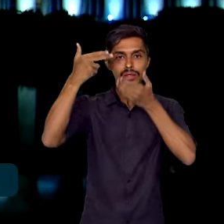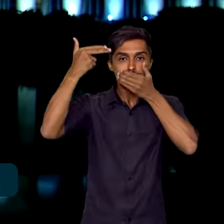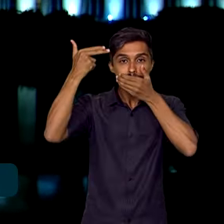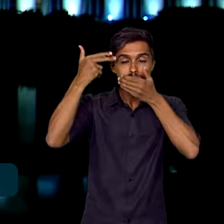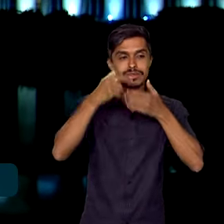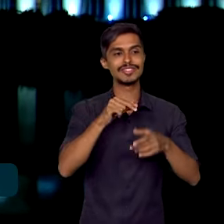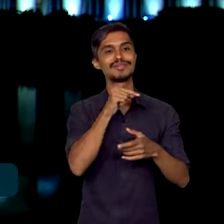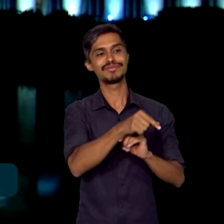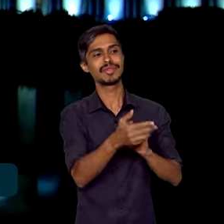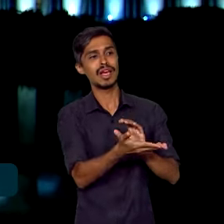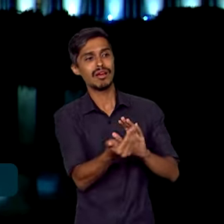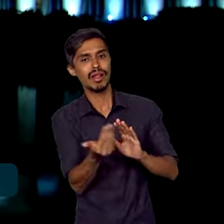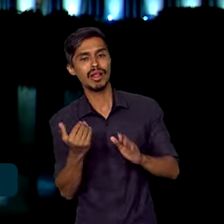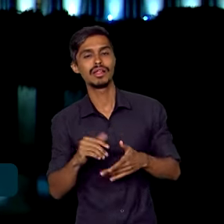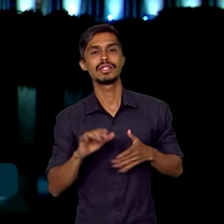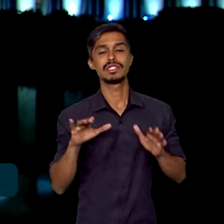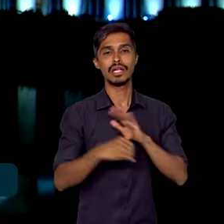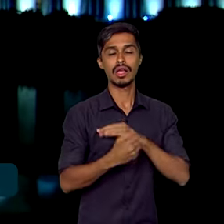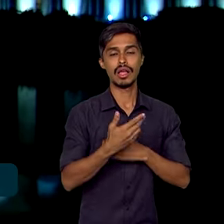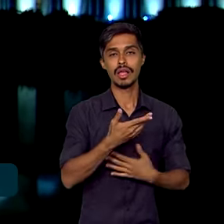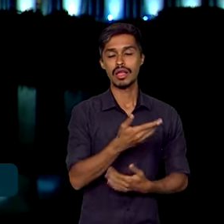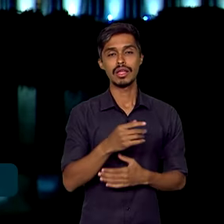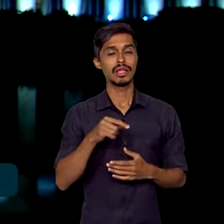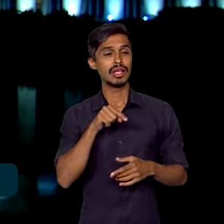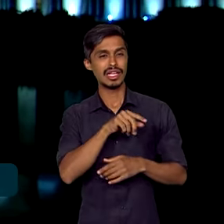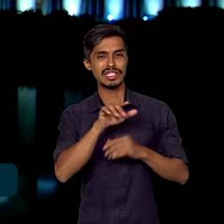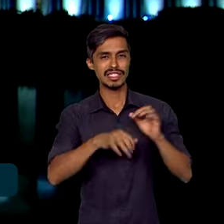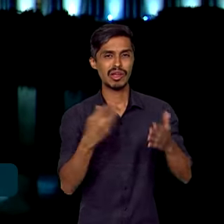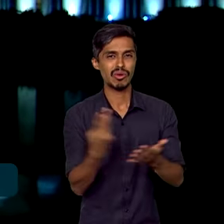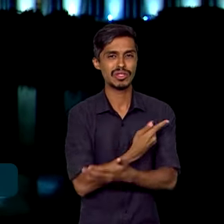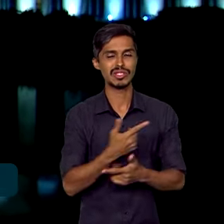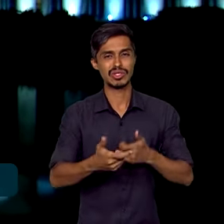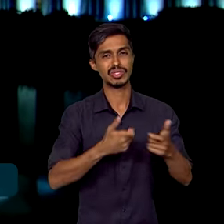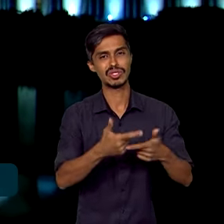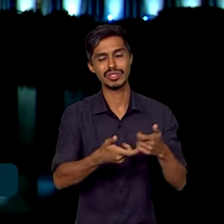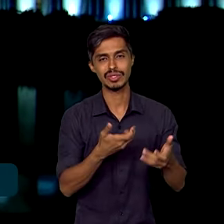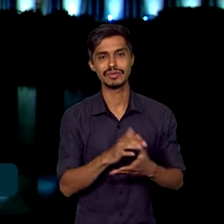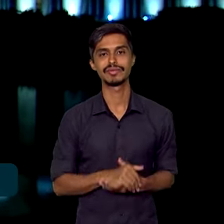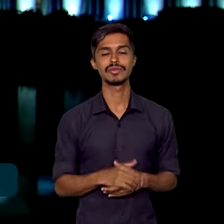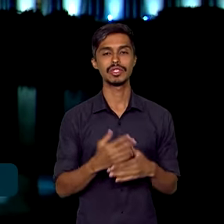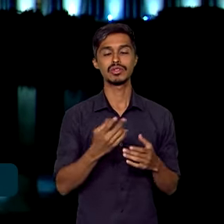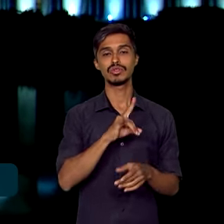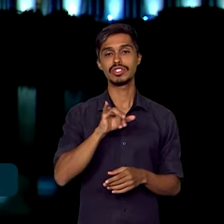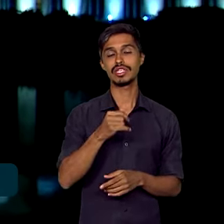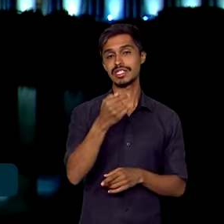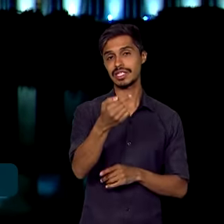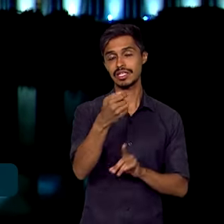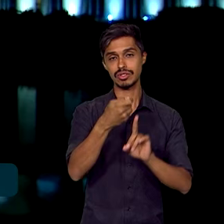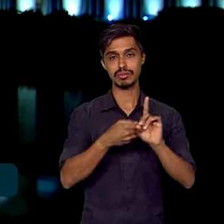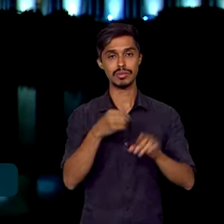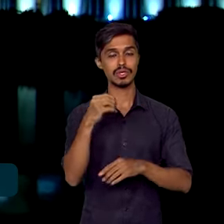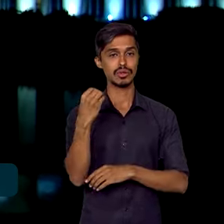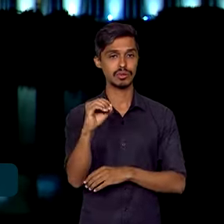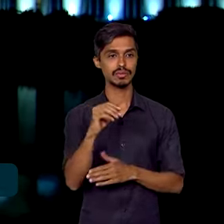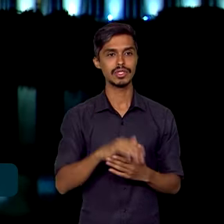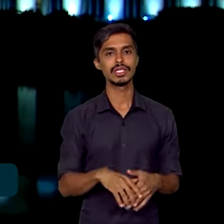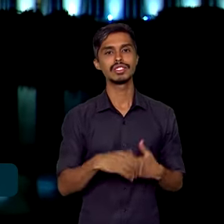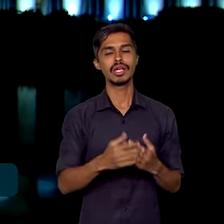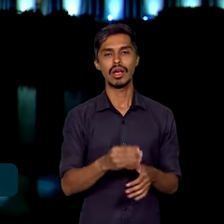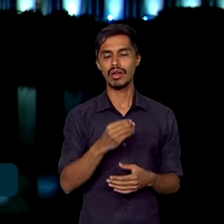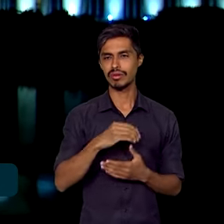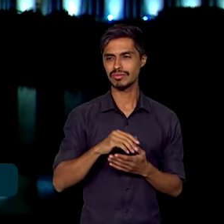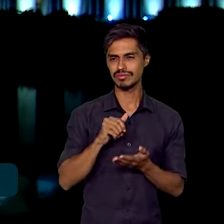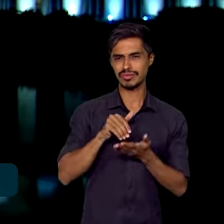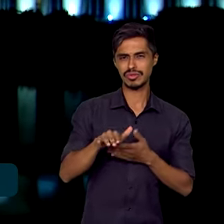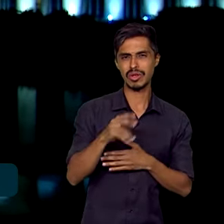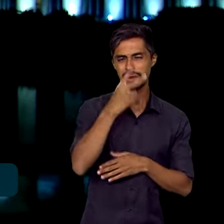israelenses tomados pelo Hamas no ataque que deu início ao conflito em 7 de outubro e rejeita o deslocamento